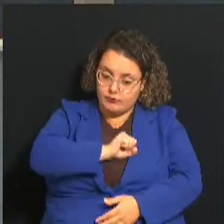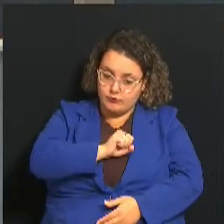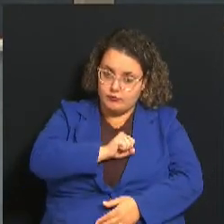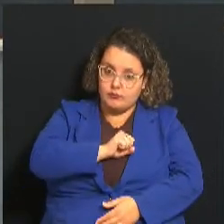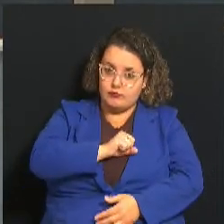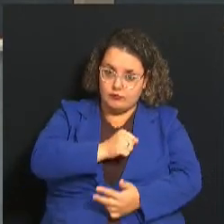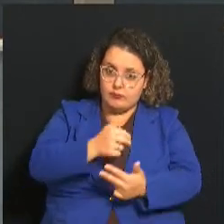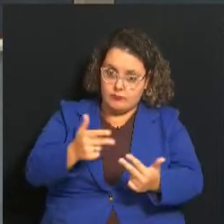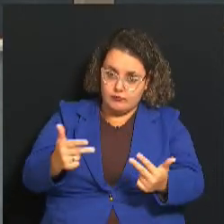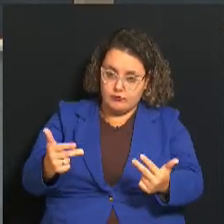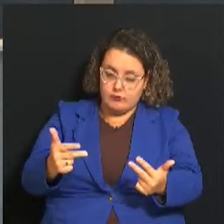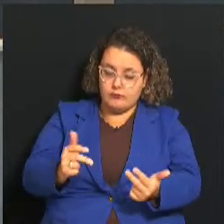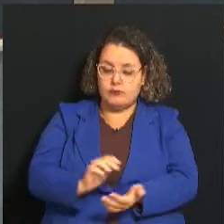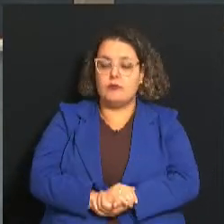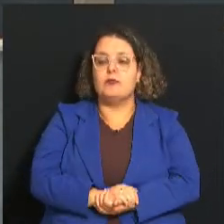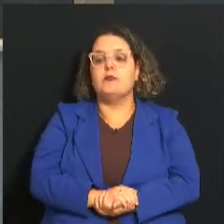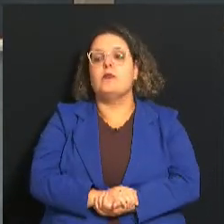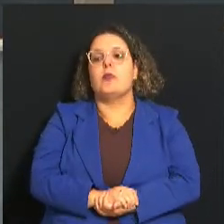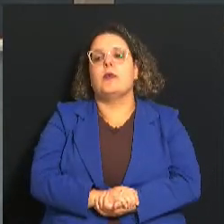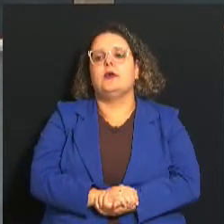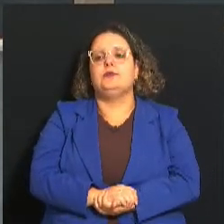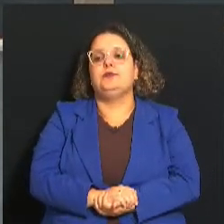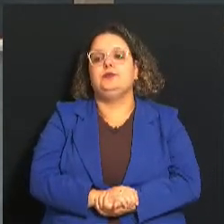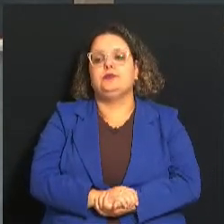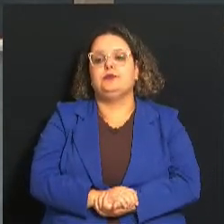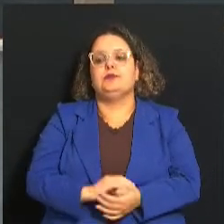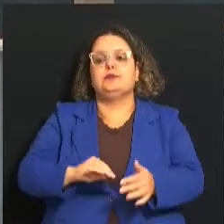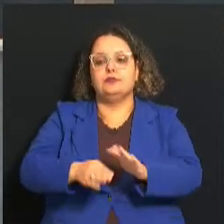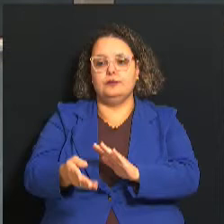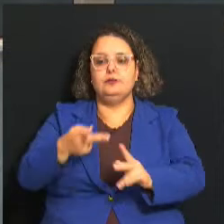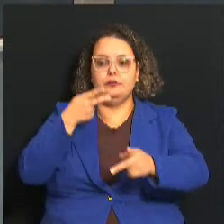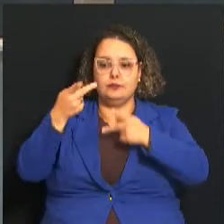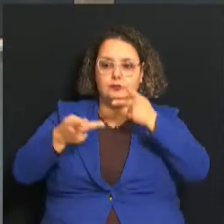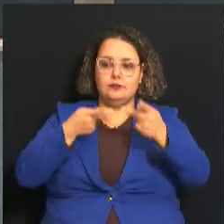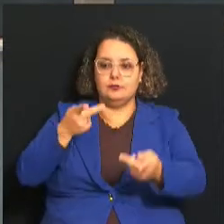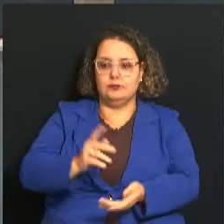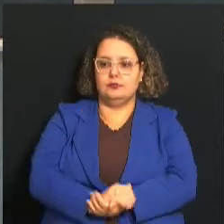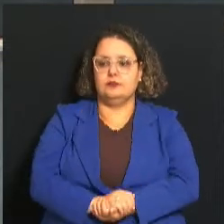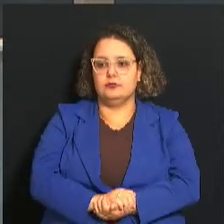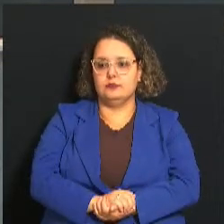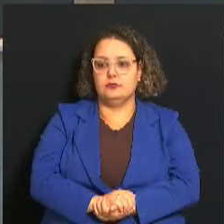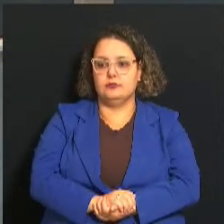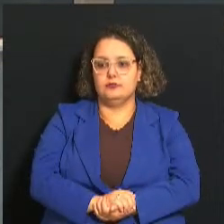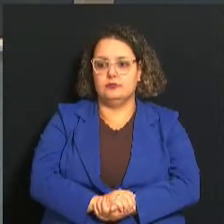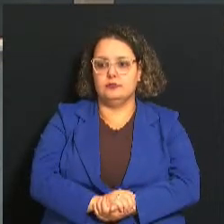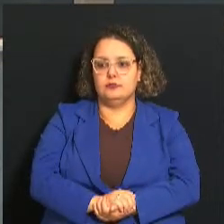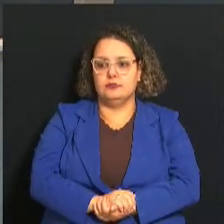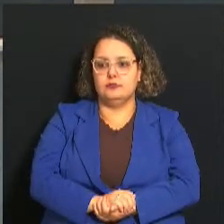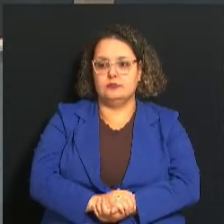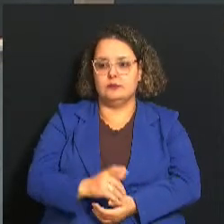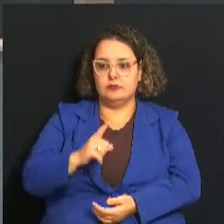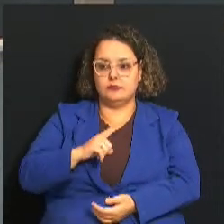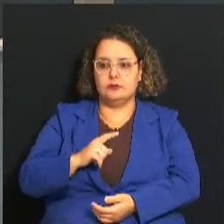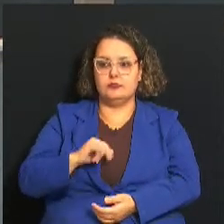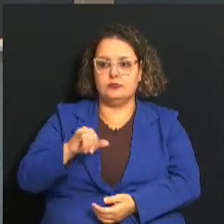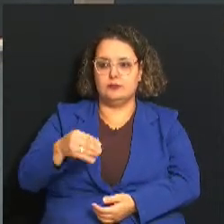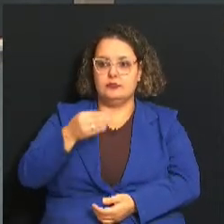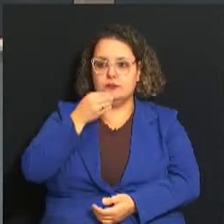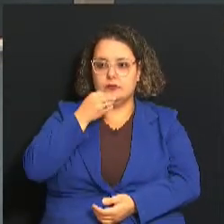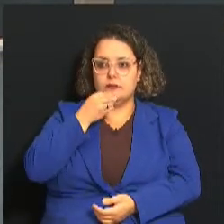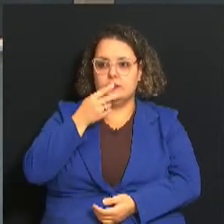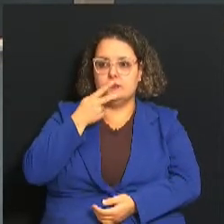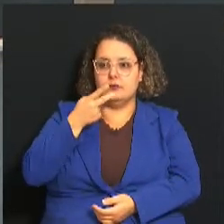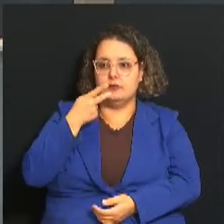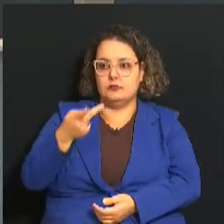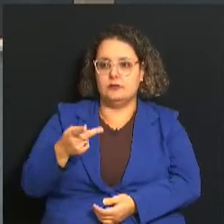Eu costumo dizer, nas poucas vezes que eu tenho oportunidade de me manifestar no Condema,